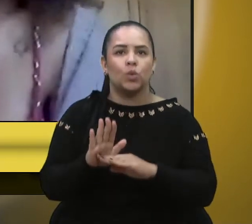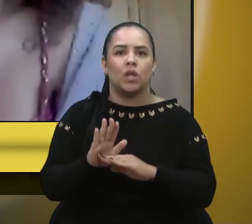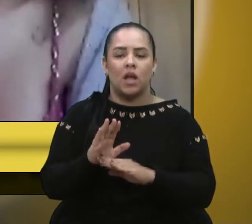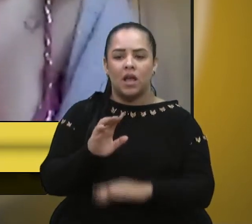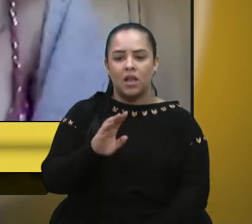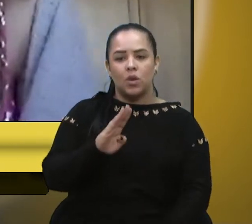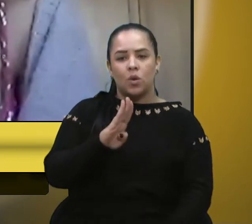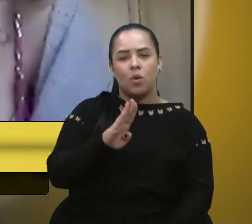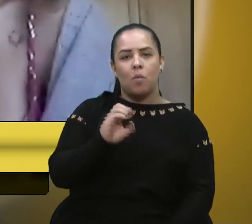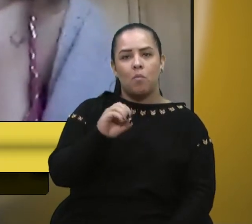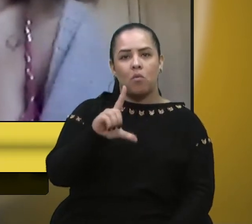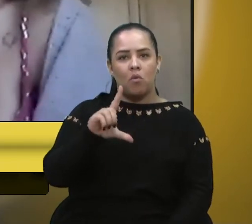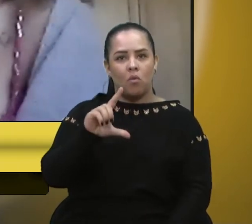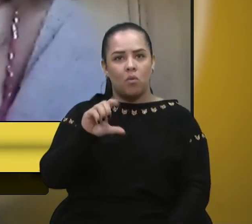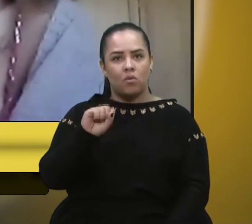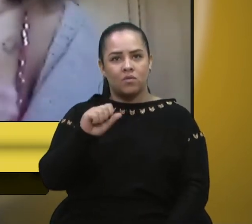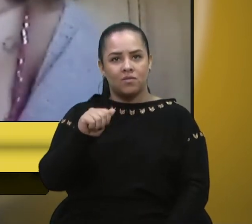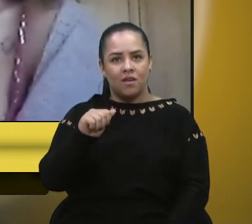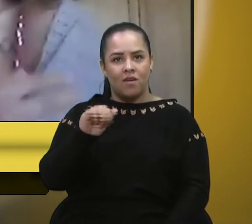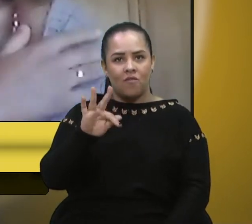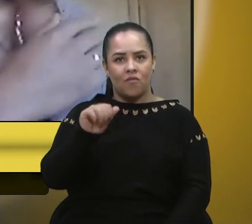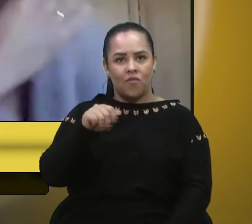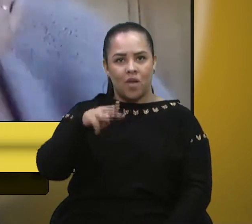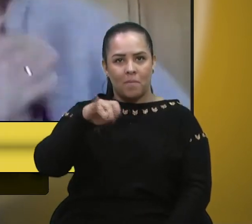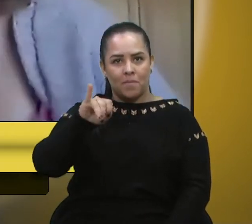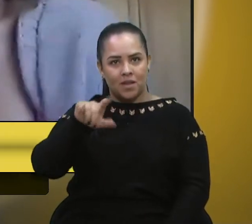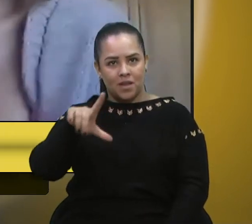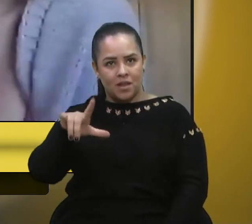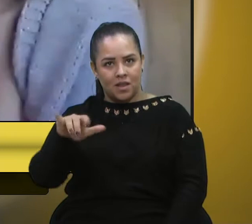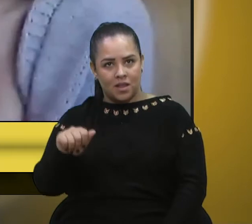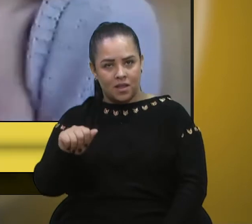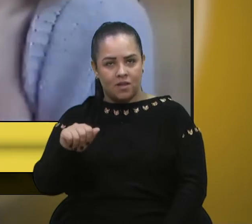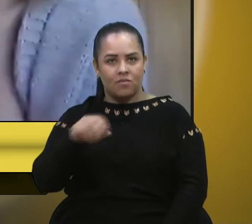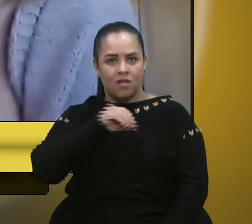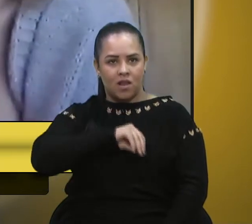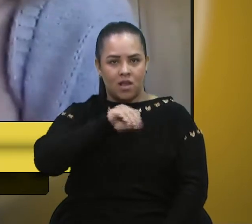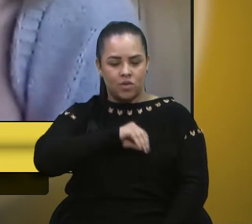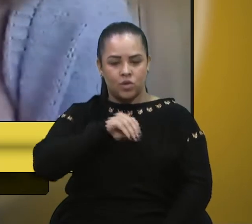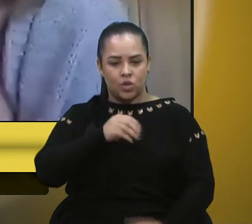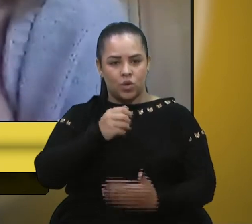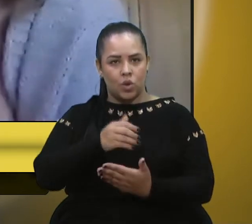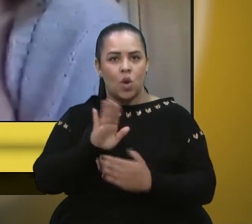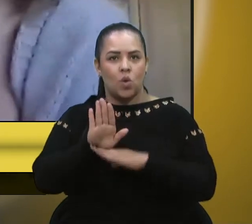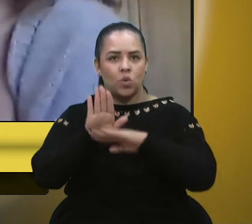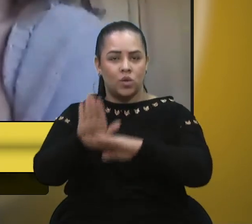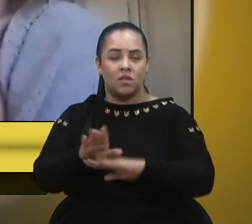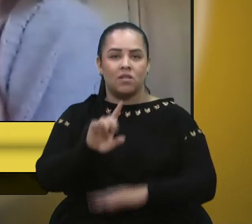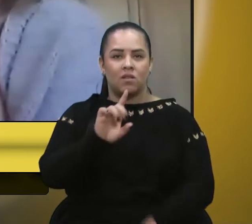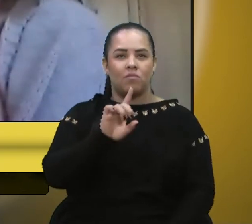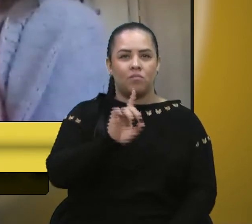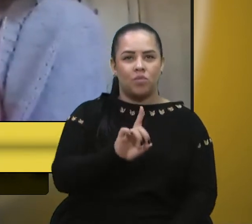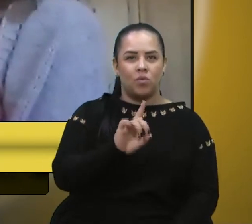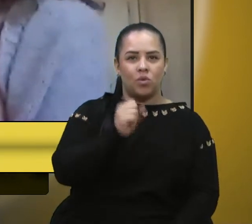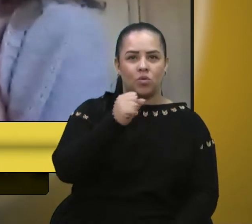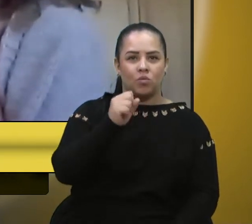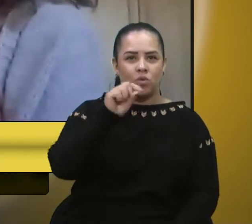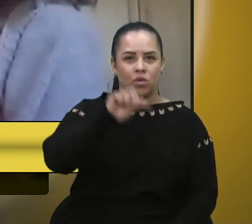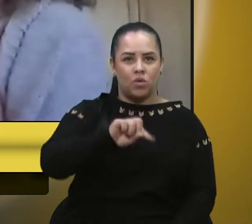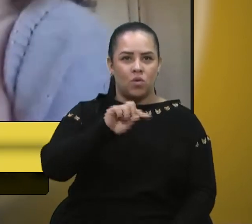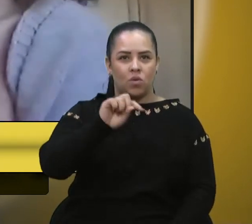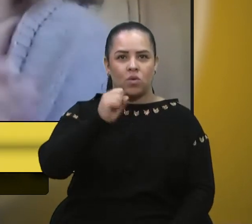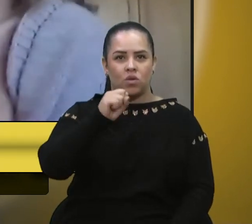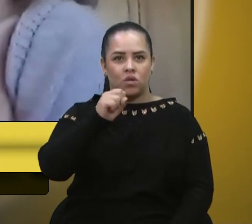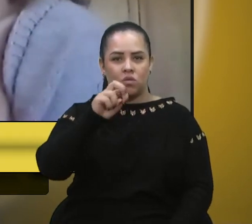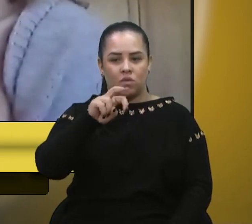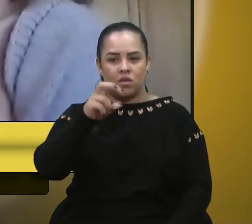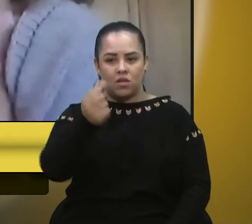Família. Quem recebe o Bolsa Família atualmente na nossa cidade é uma quantidade de 8.856 famílias.